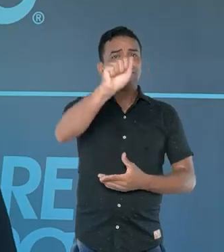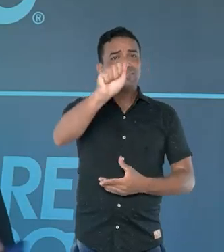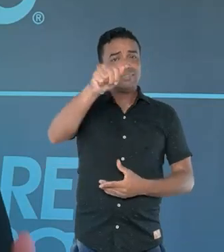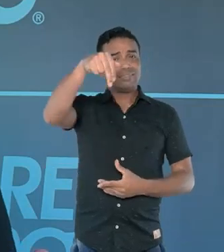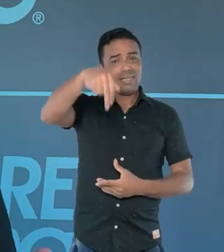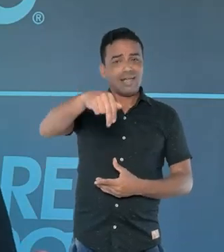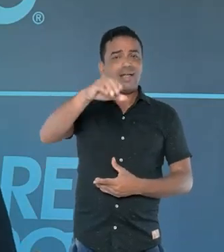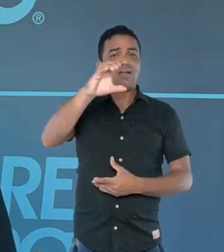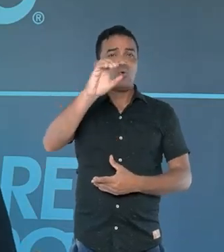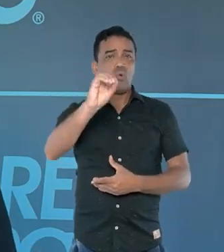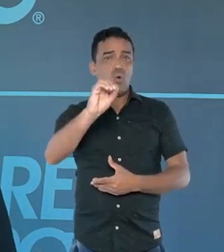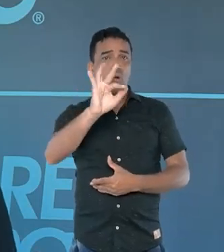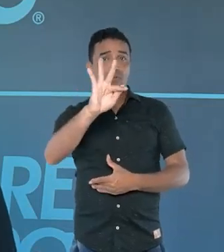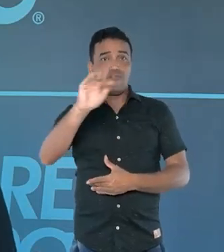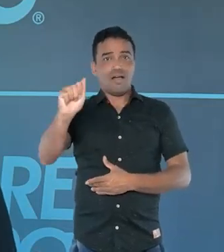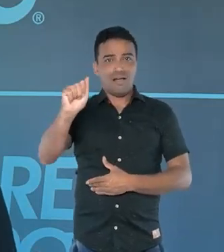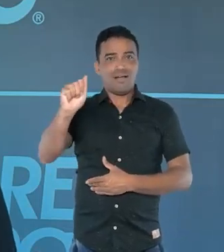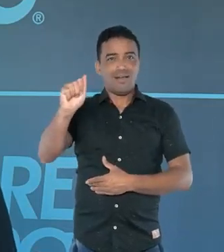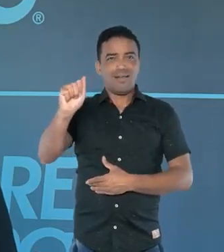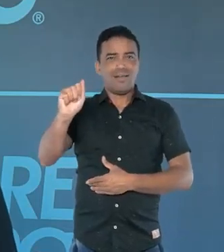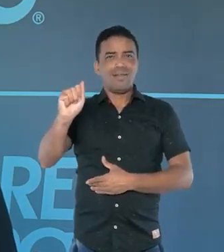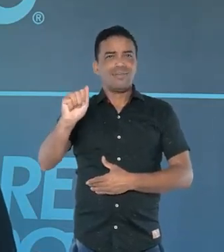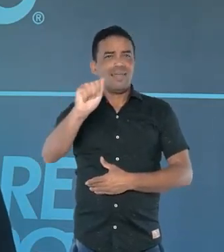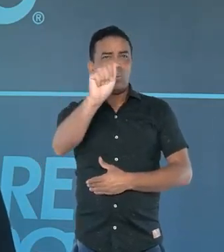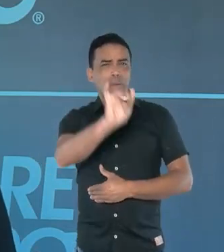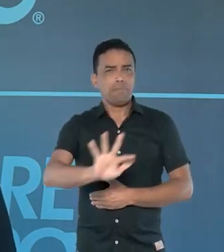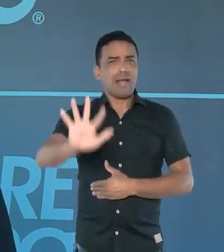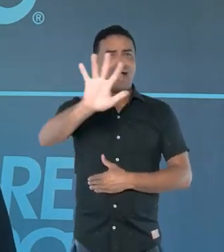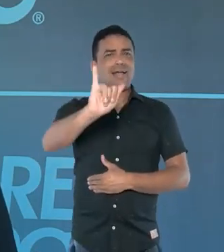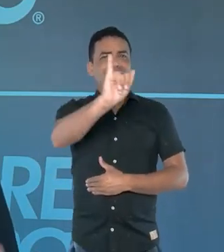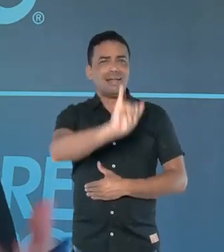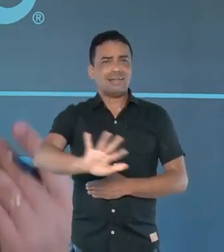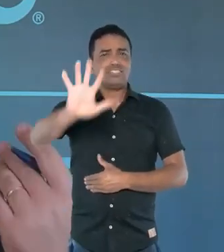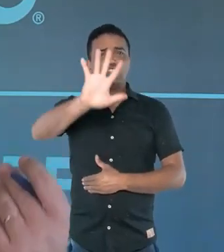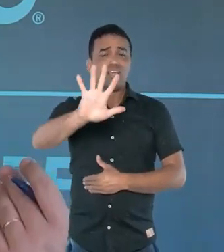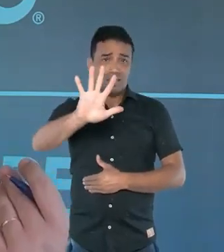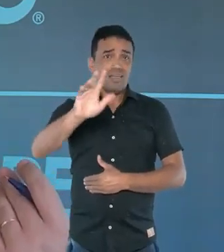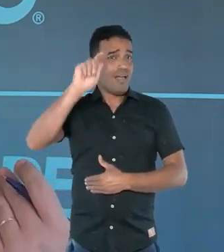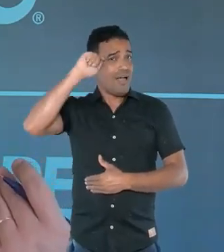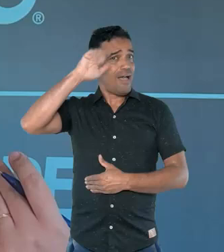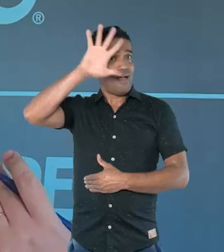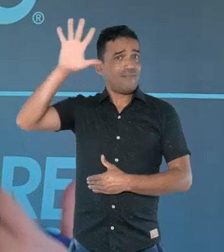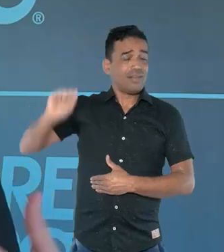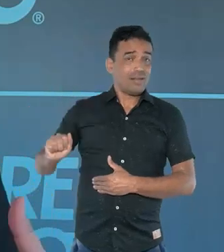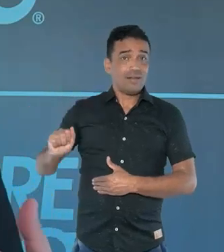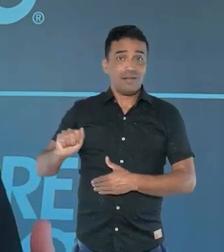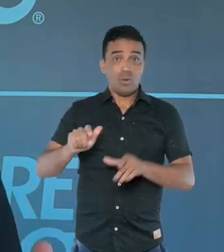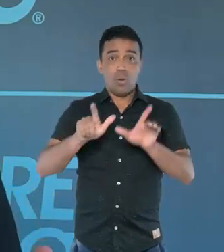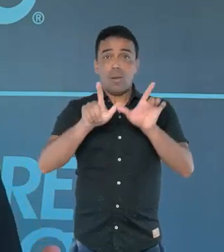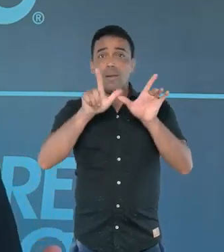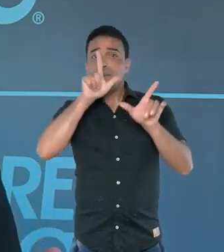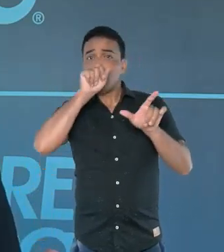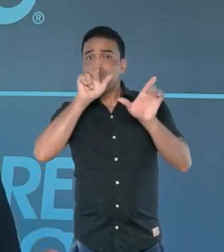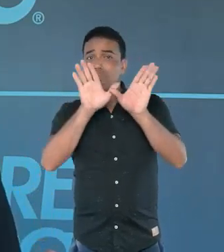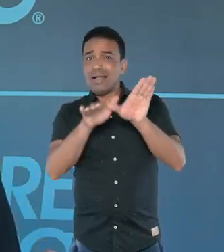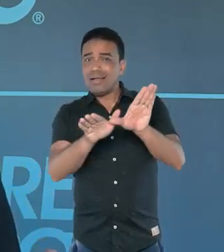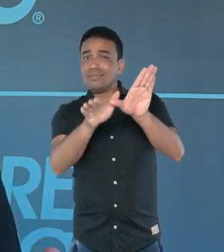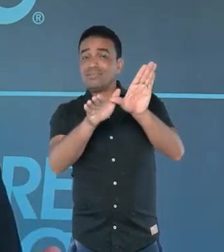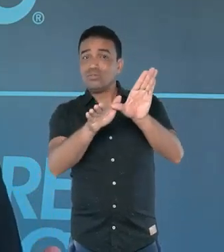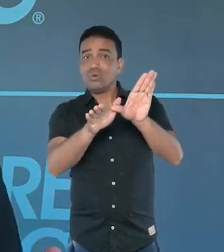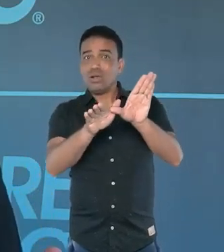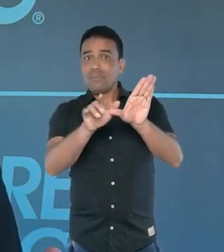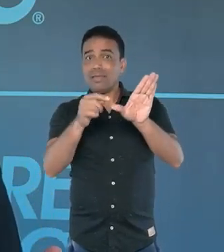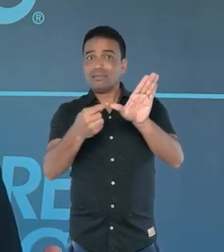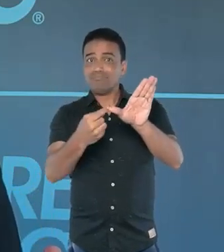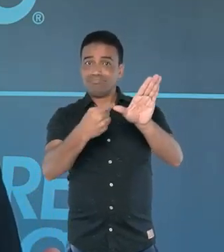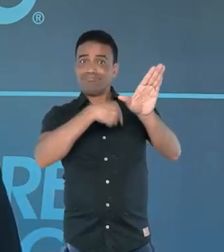esse ideograma africano, né, que é esse pássaro com a cabeça voltada para trás e o corpo voltado para frente.